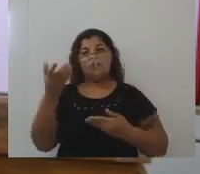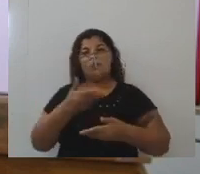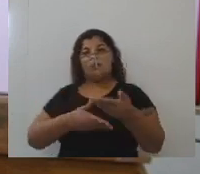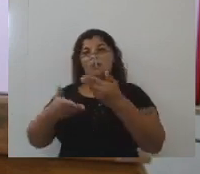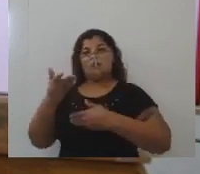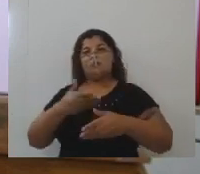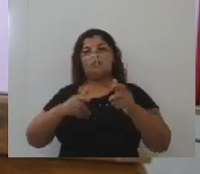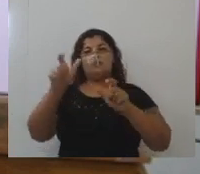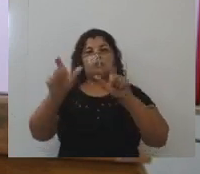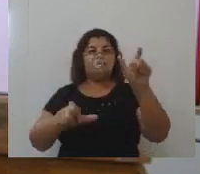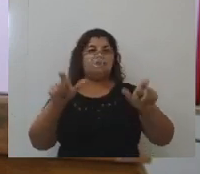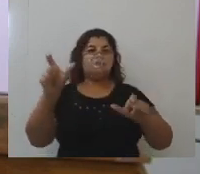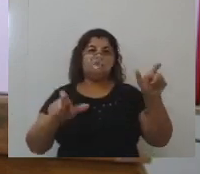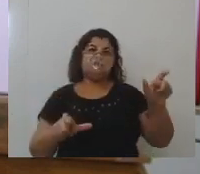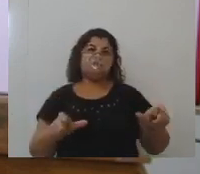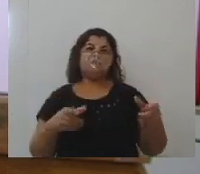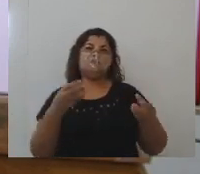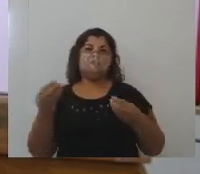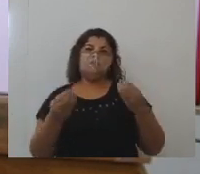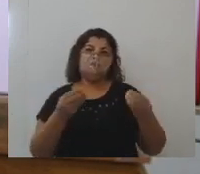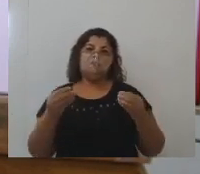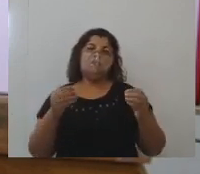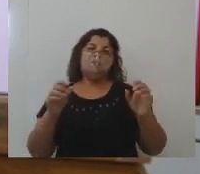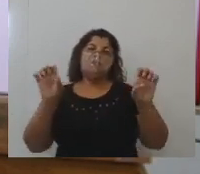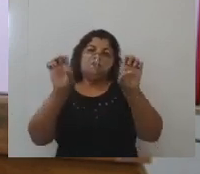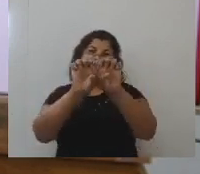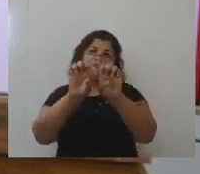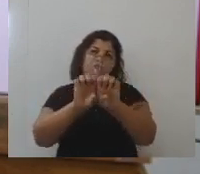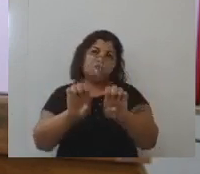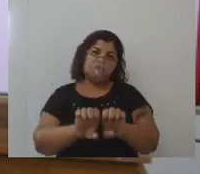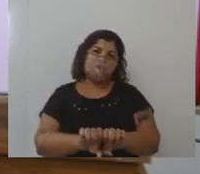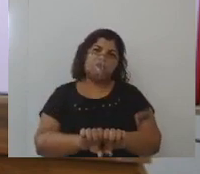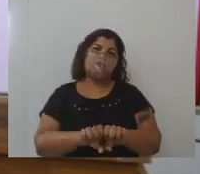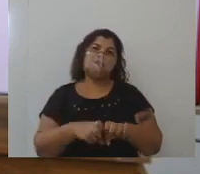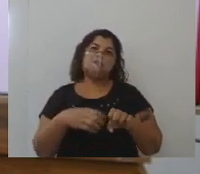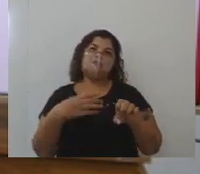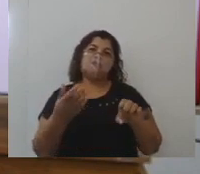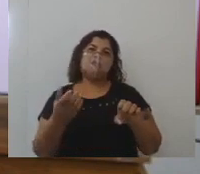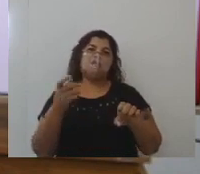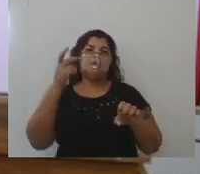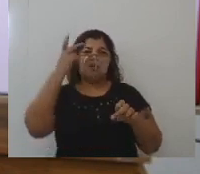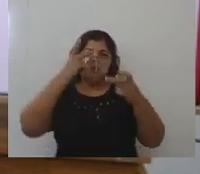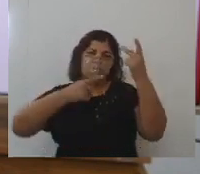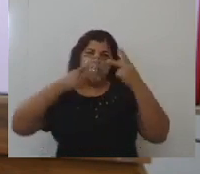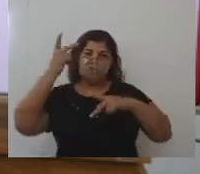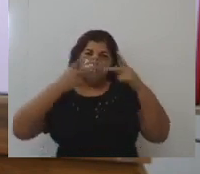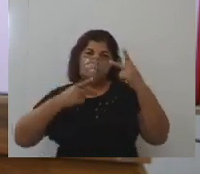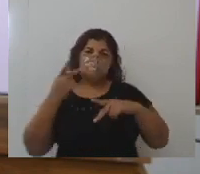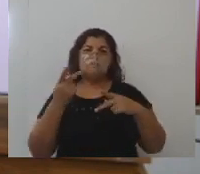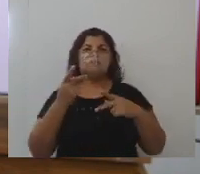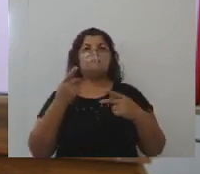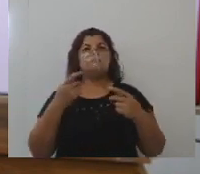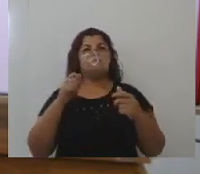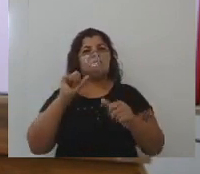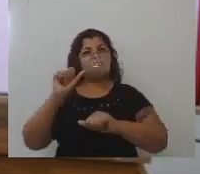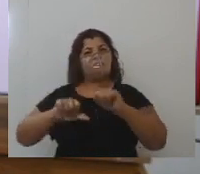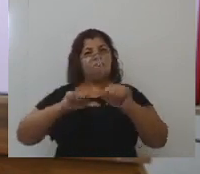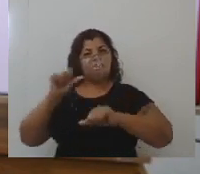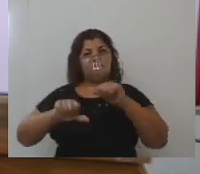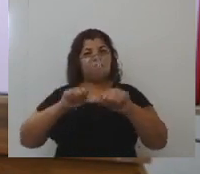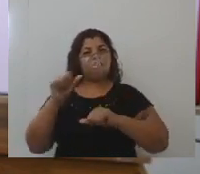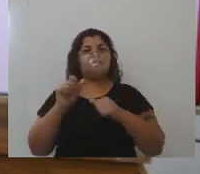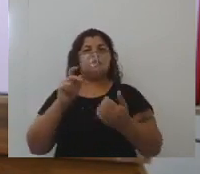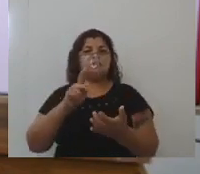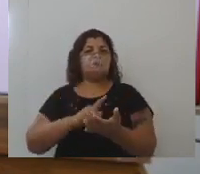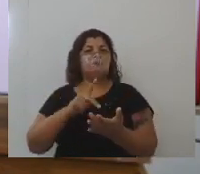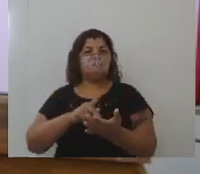A gente precisa repensar essas estruturas que a gente fala que são estruturas egoístas para que a gente possa transformar essa